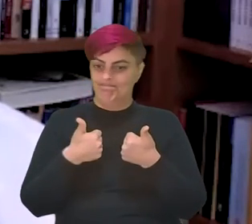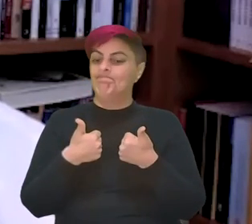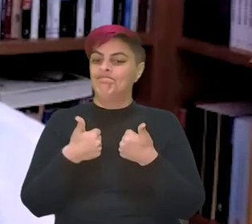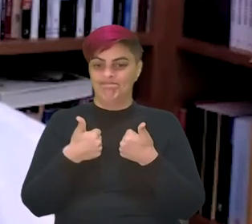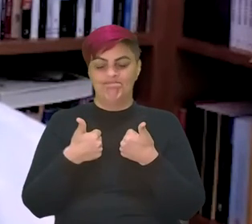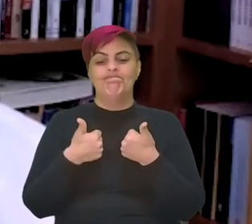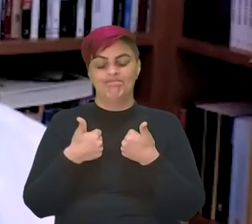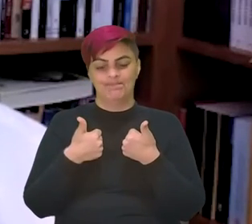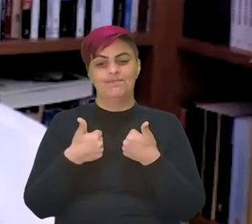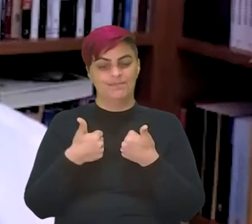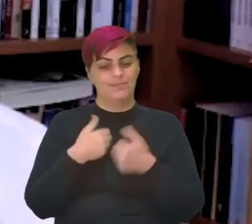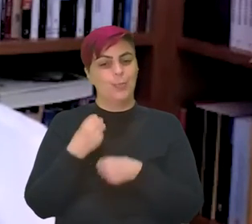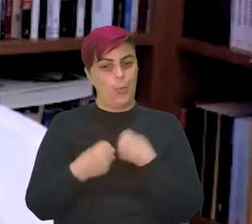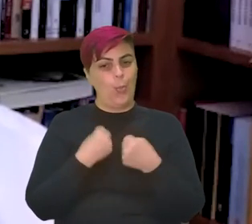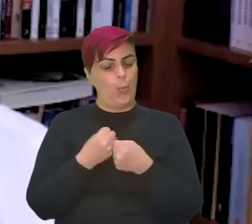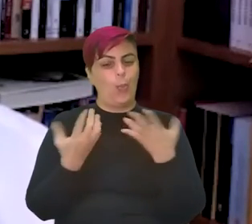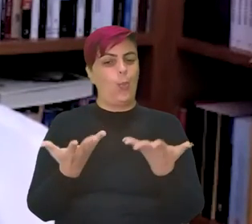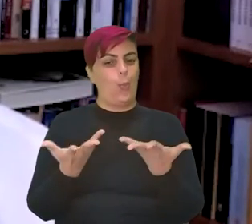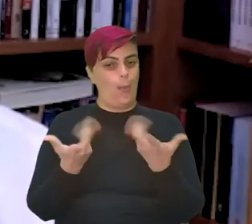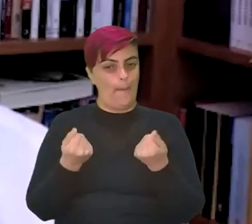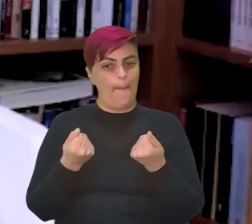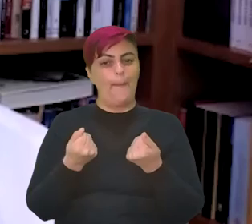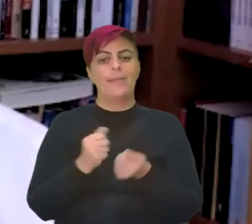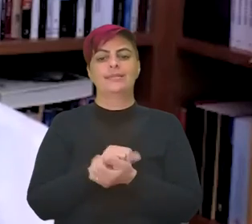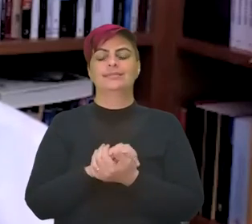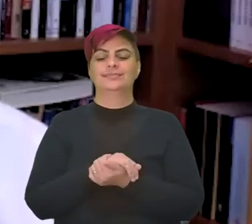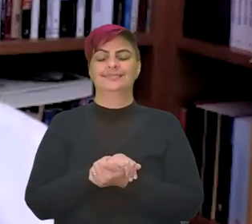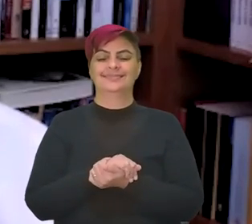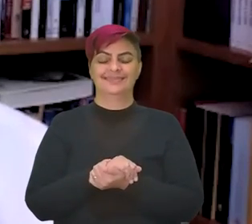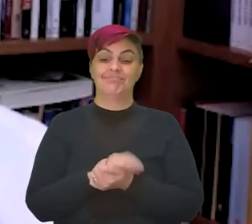Né? É um melhor ano que 2022.